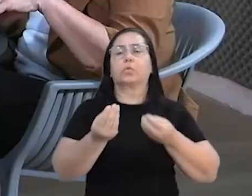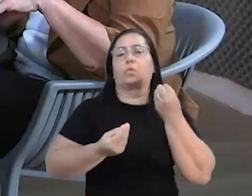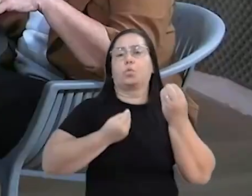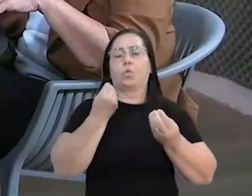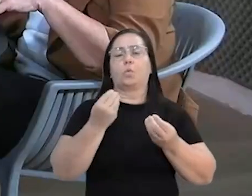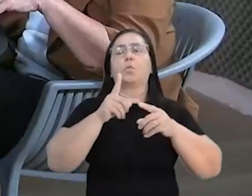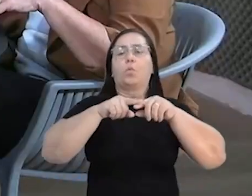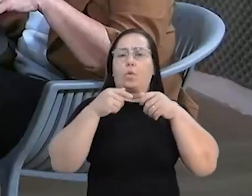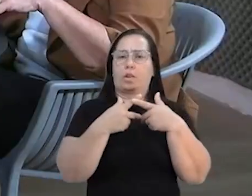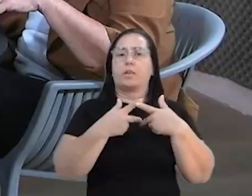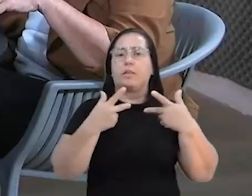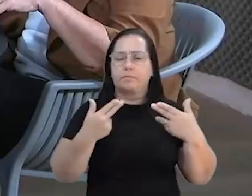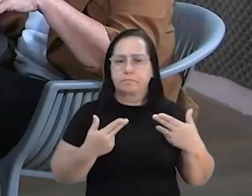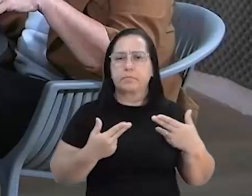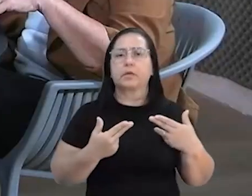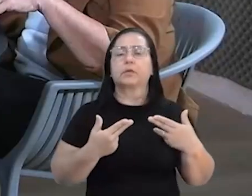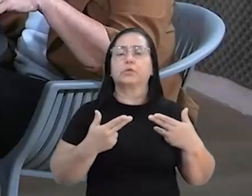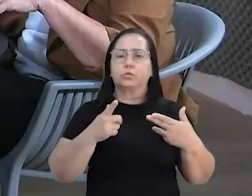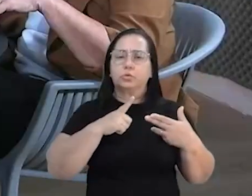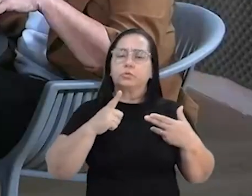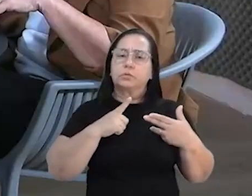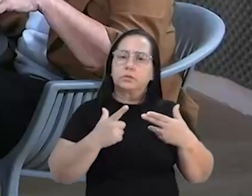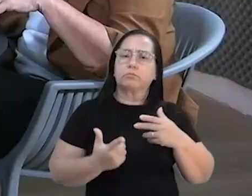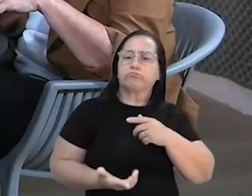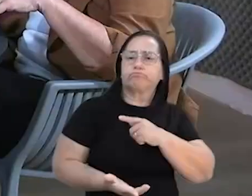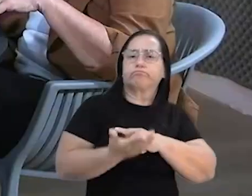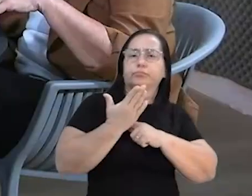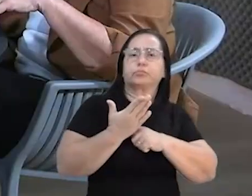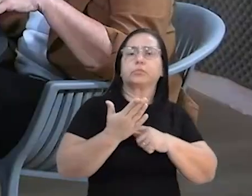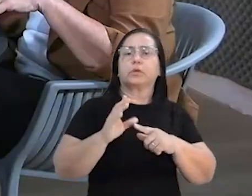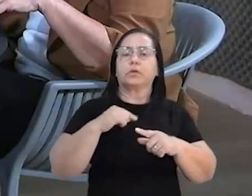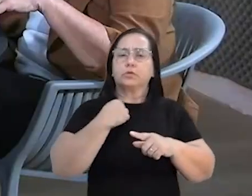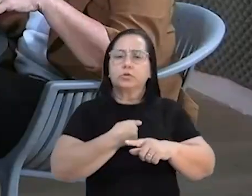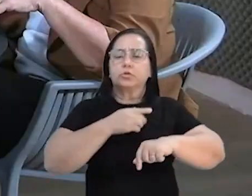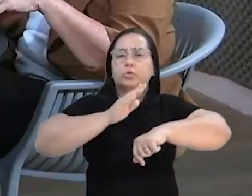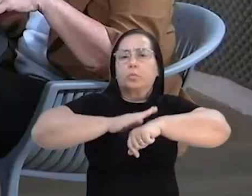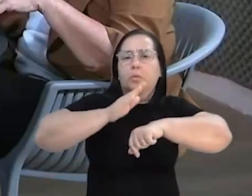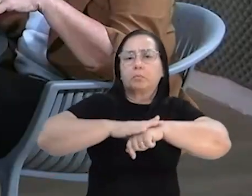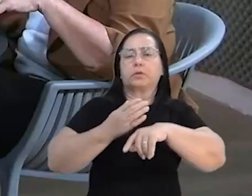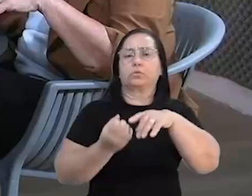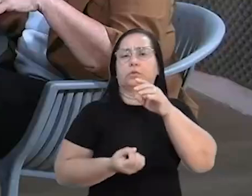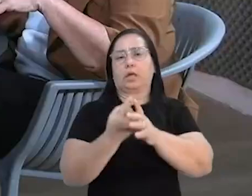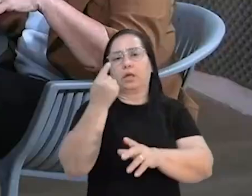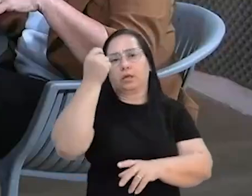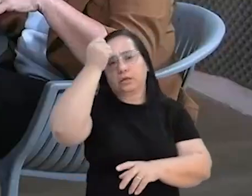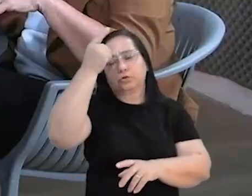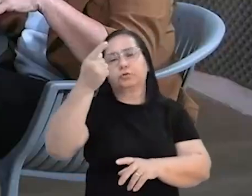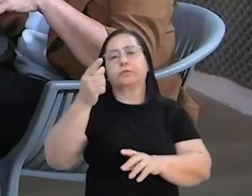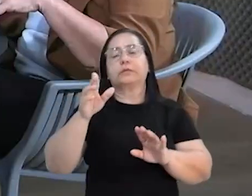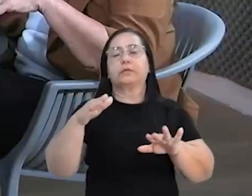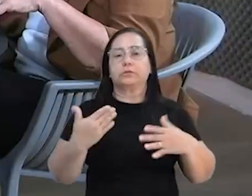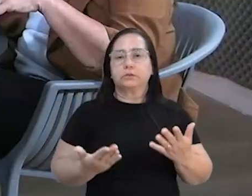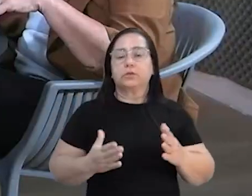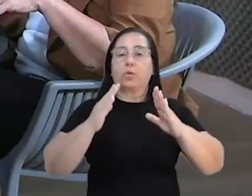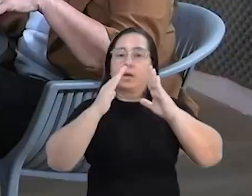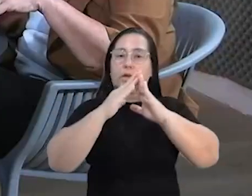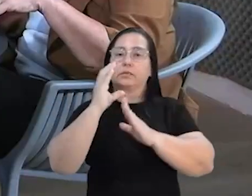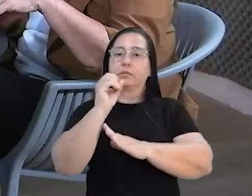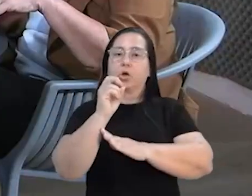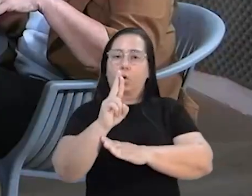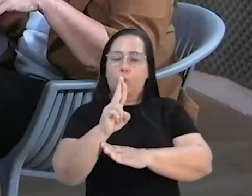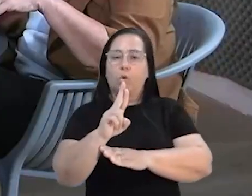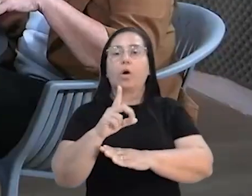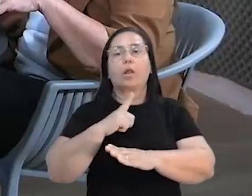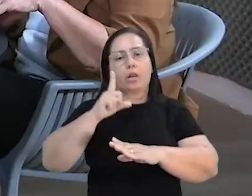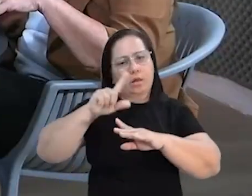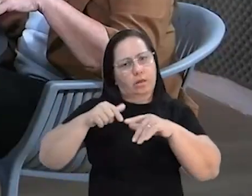um elemento, né, que supre a gente de criatividade. E a Casa Cor não só serve